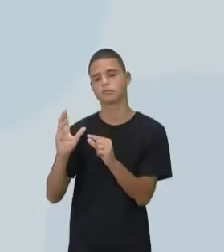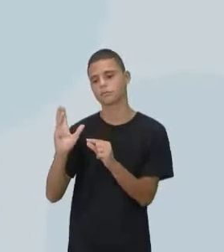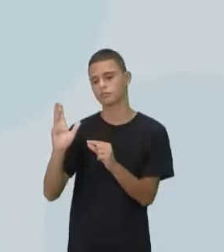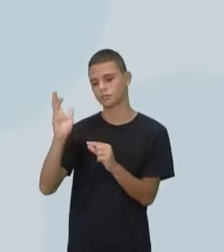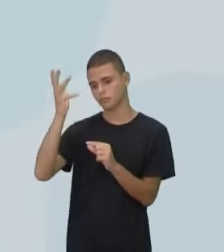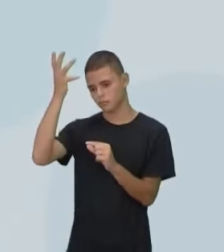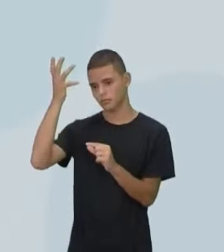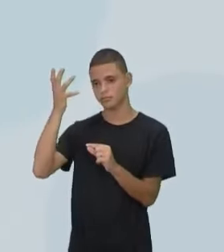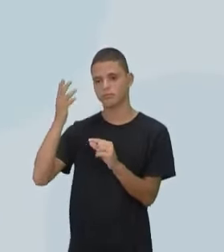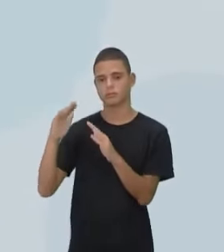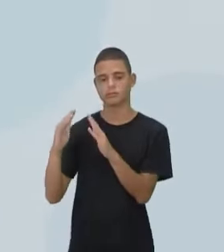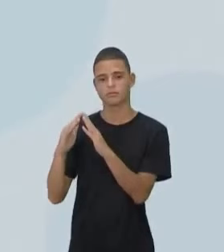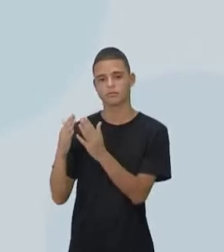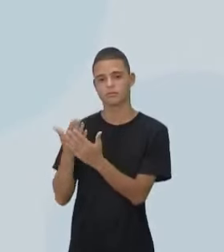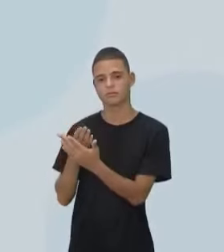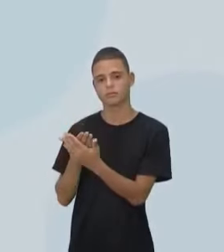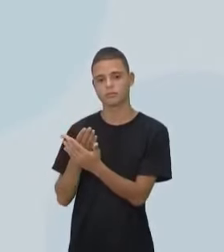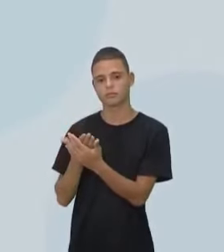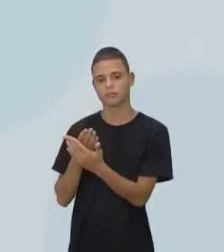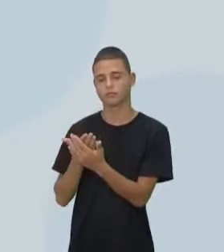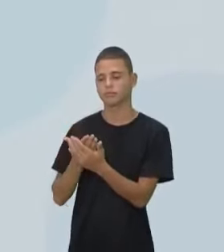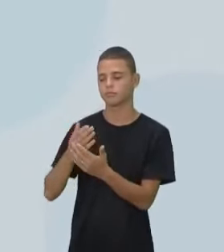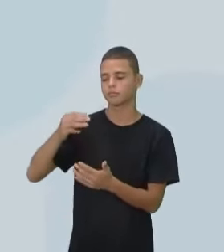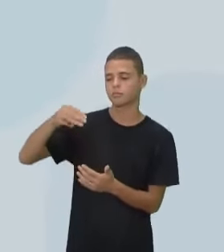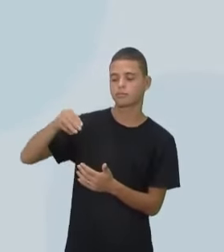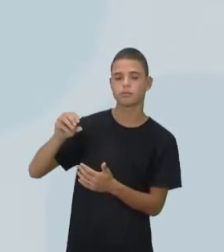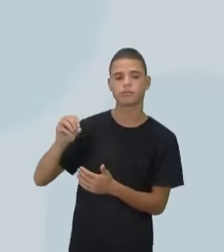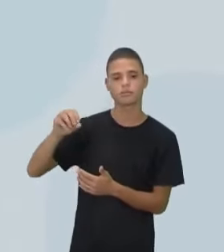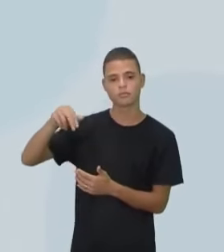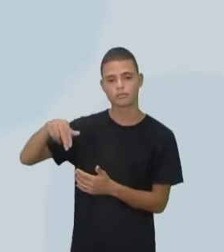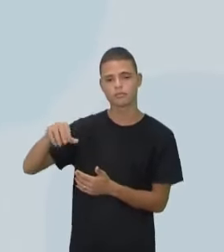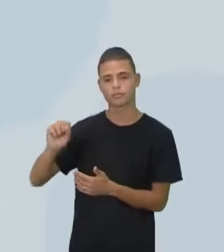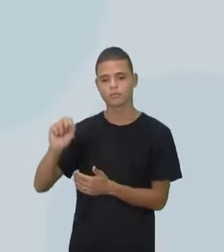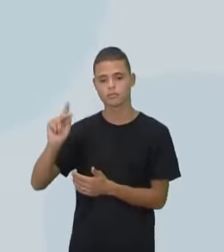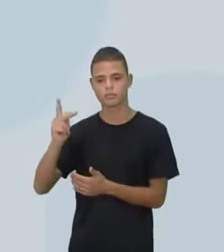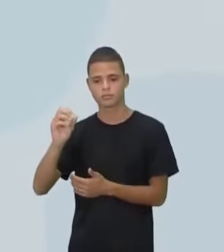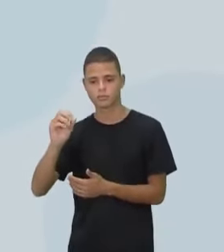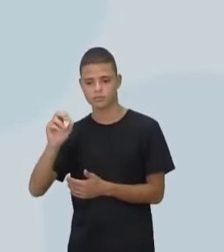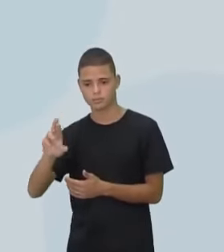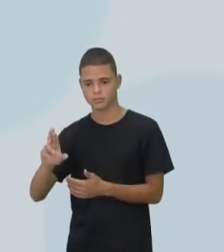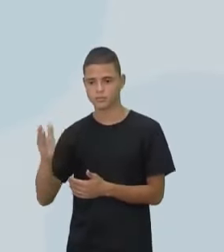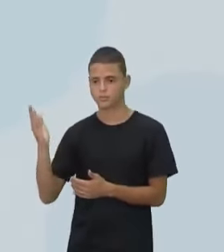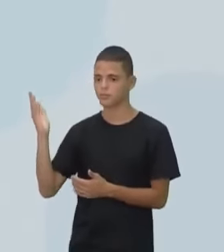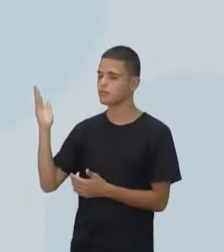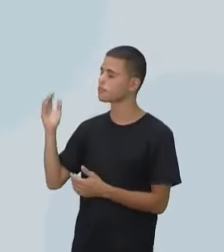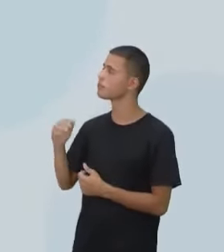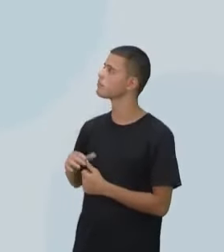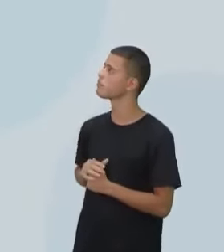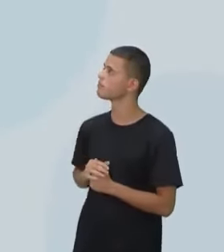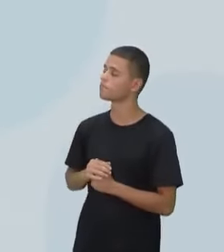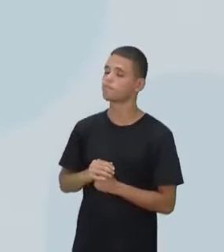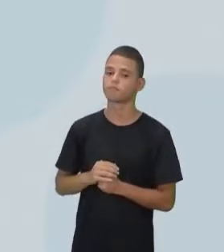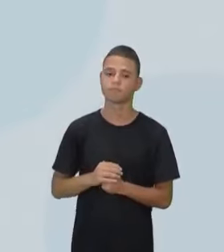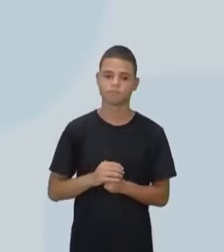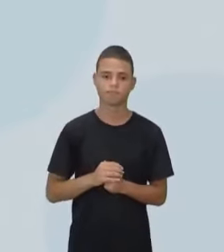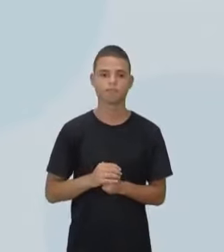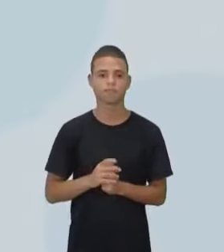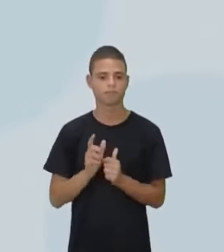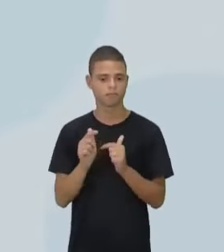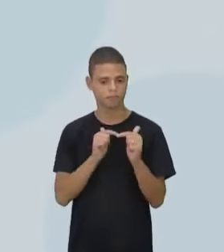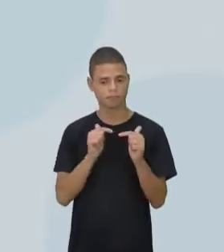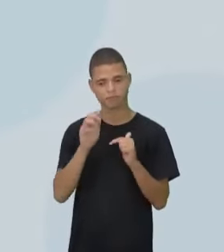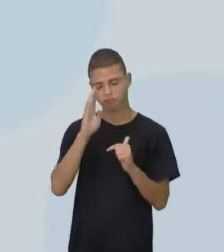ocorreu, né, na escola aí, Escola Estadual Monsenhor Inácio Gioia, que trabalhou